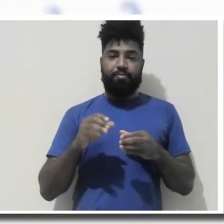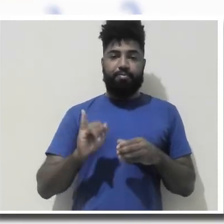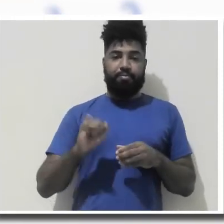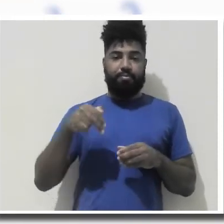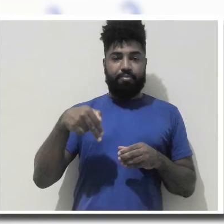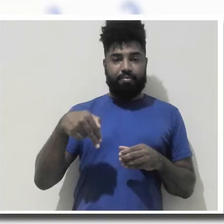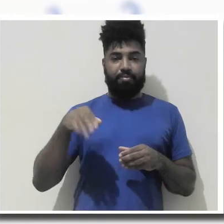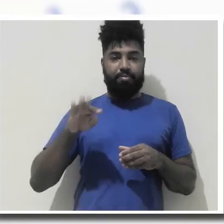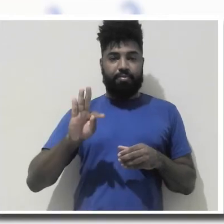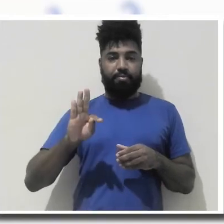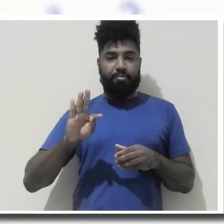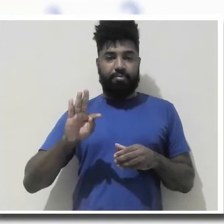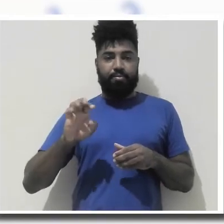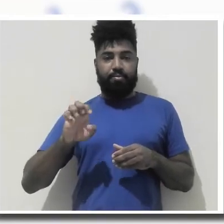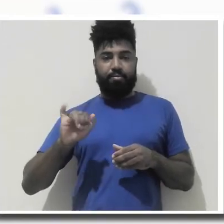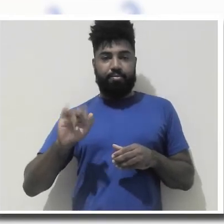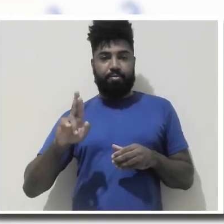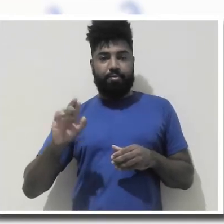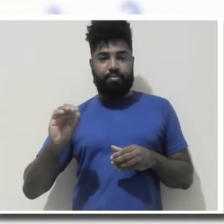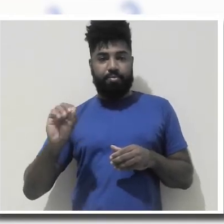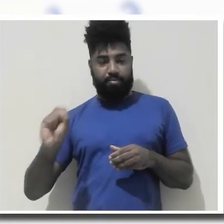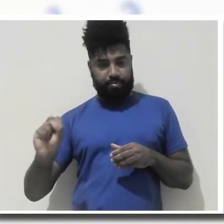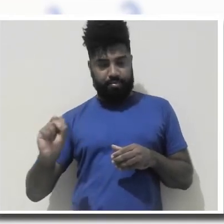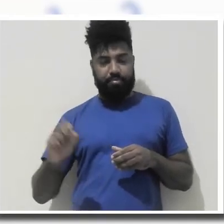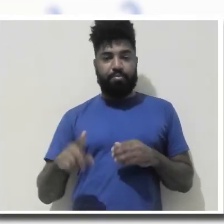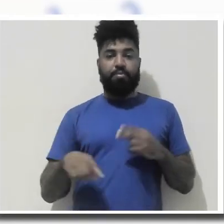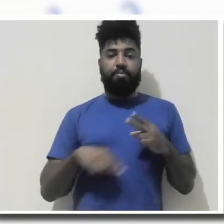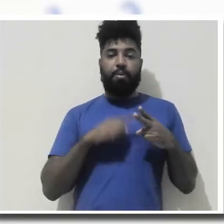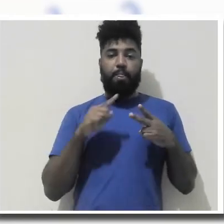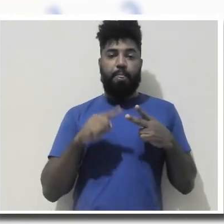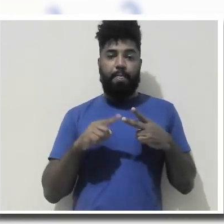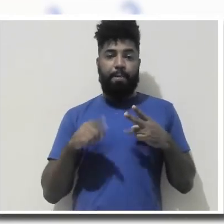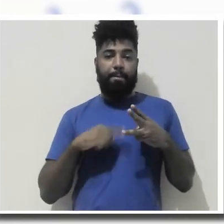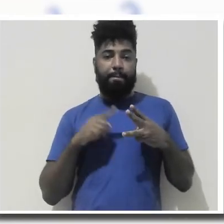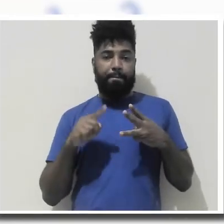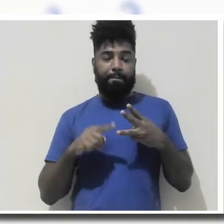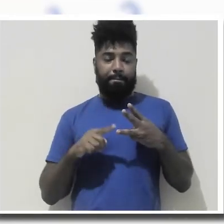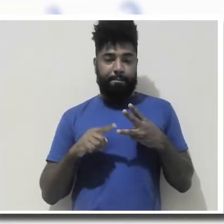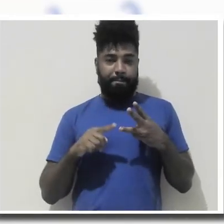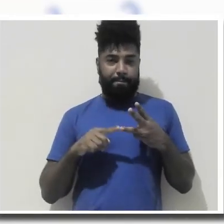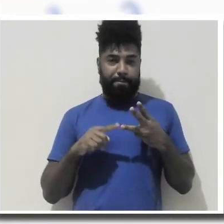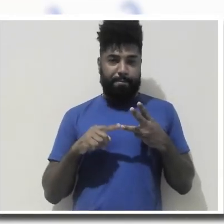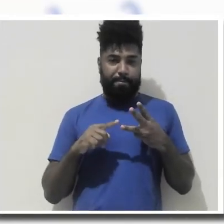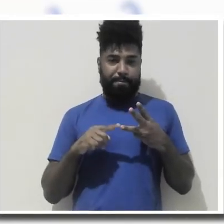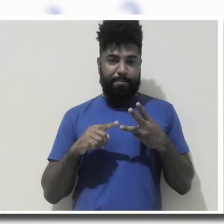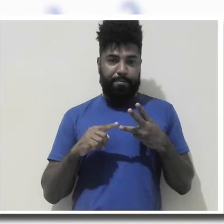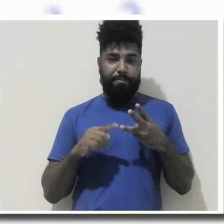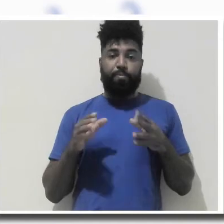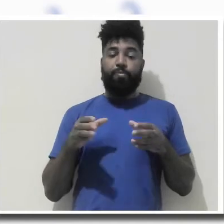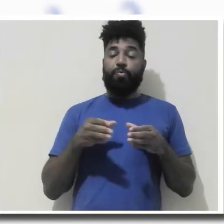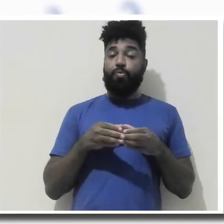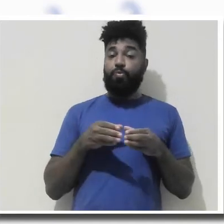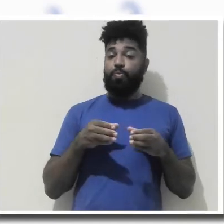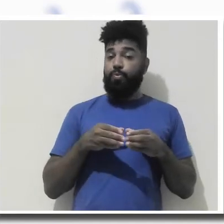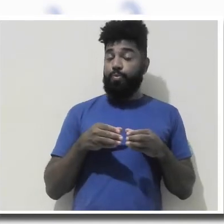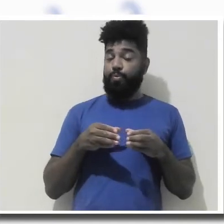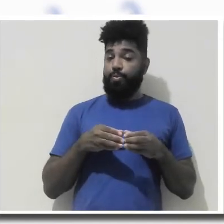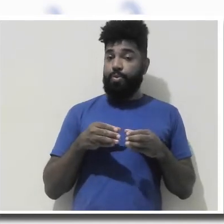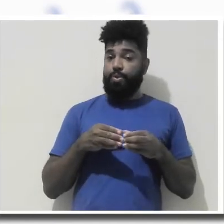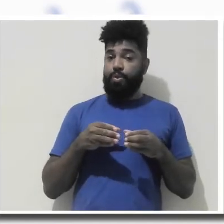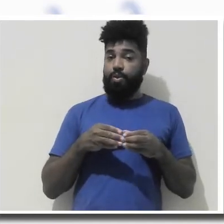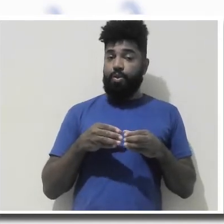dos números inteiros. A representação nesta reta dos